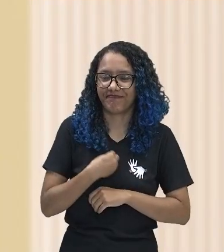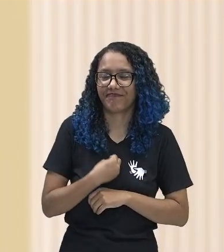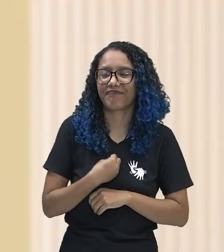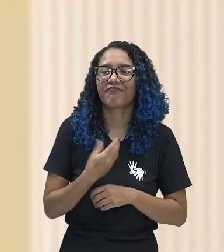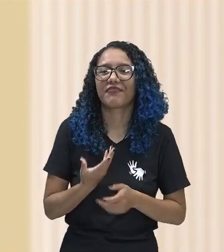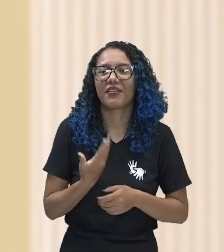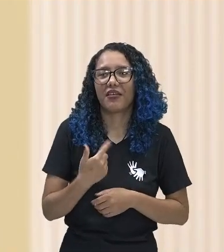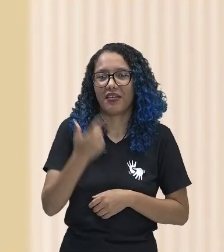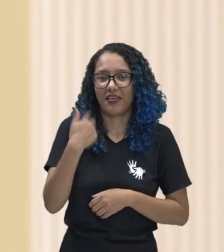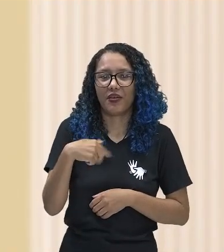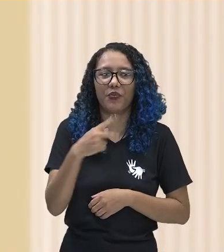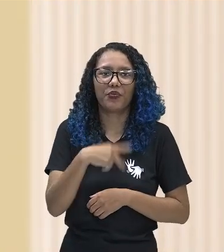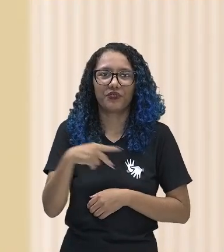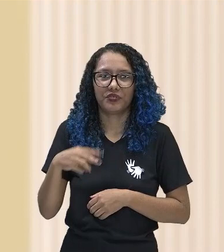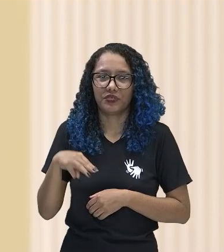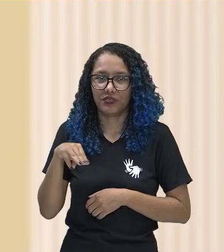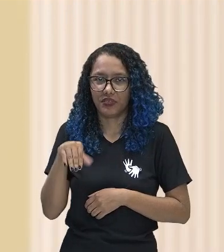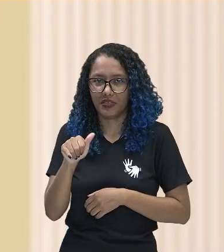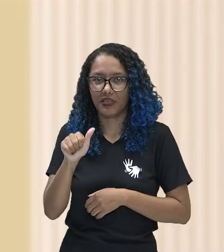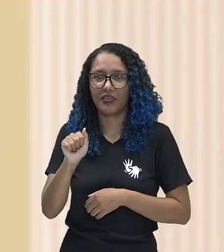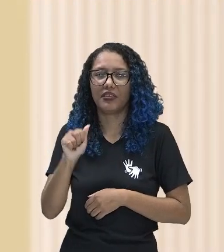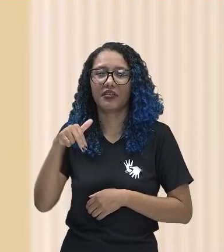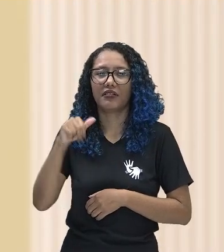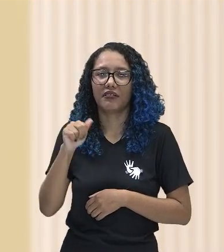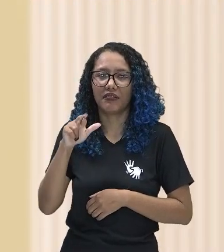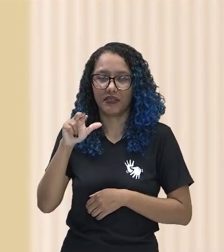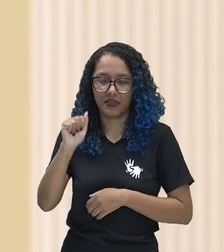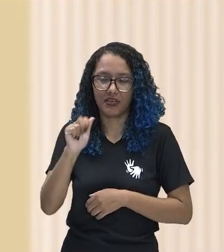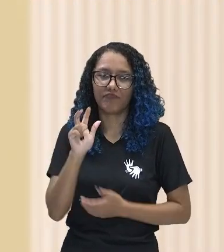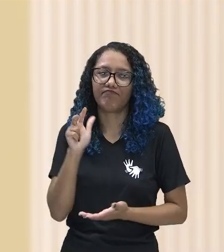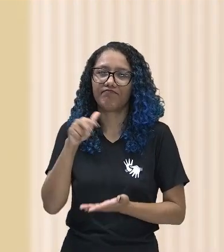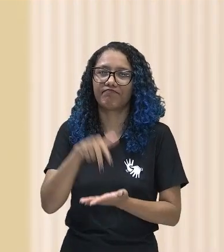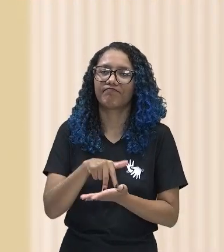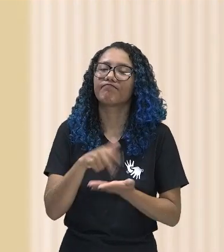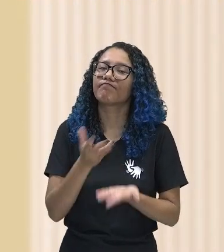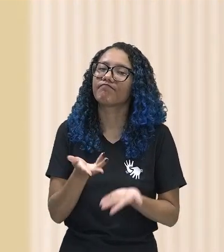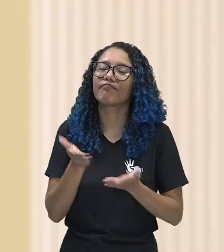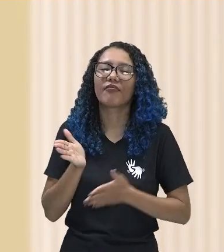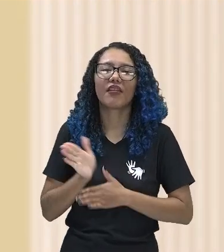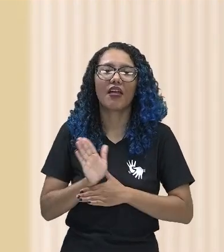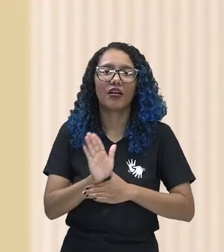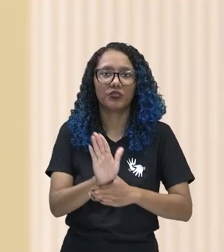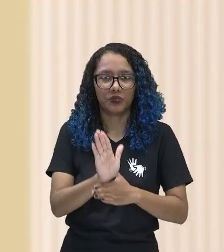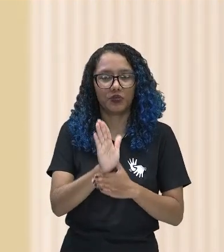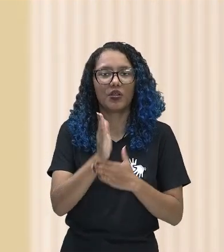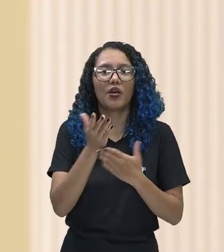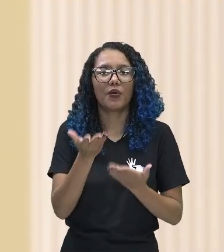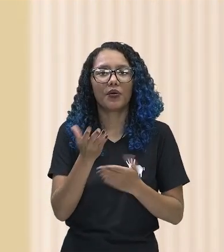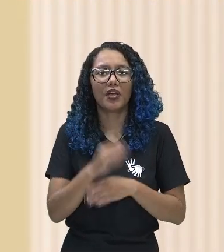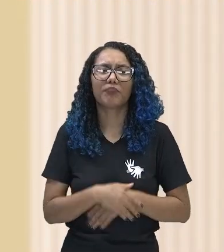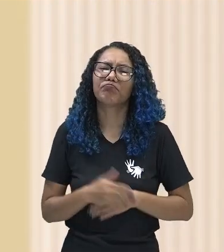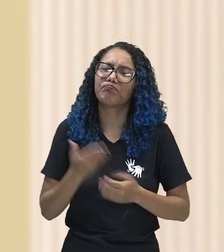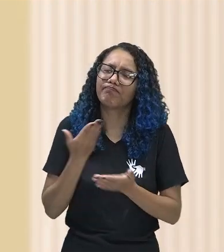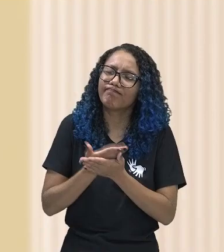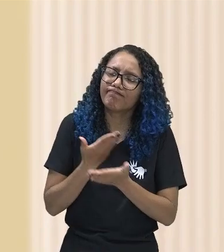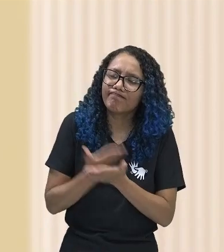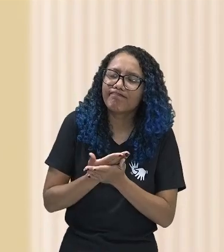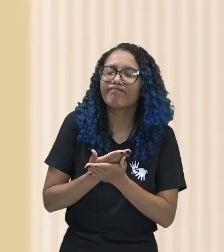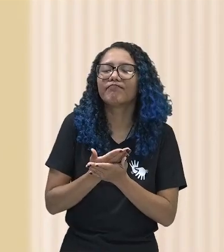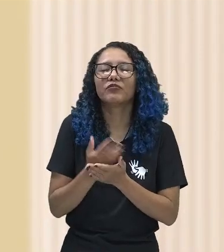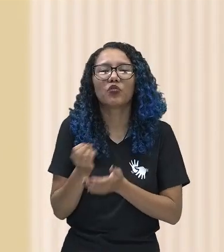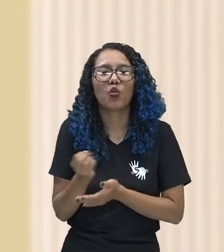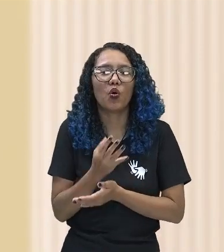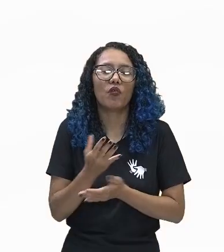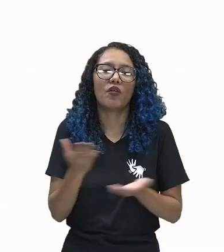sou a professora Ianara Camurci e estarei aqui com vocês os auxiliando nessa jornada de descobrimento. Hoje aula